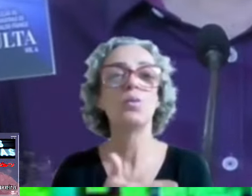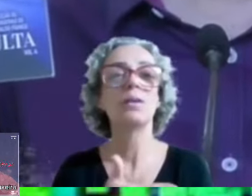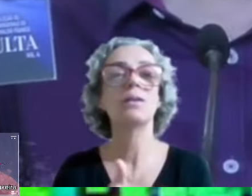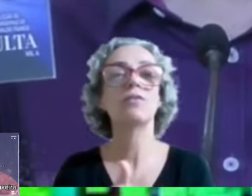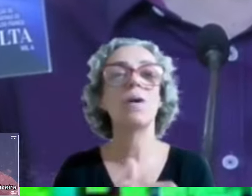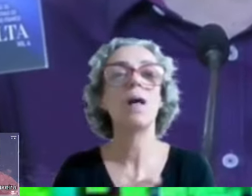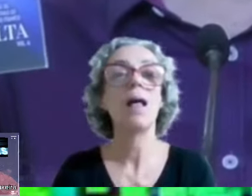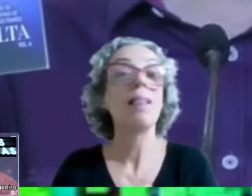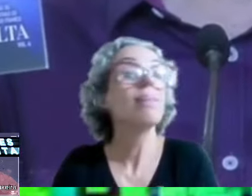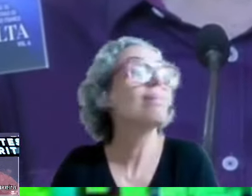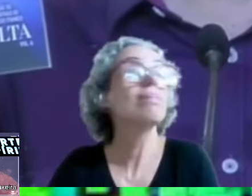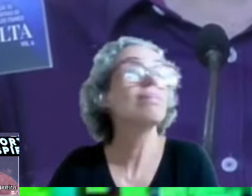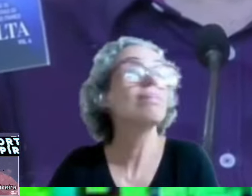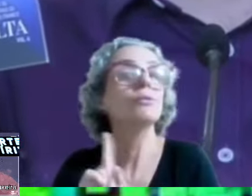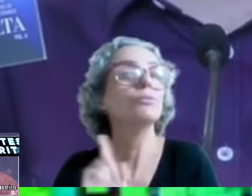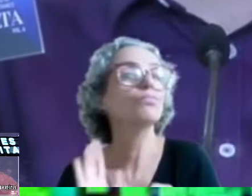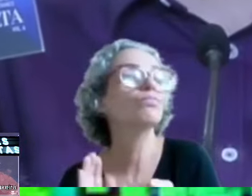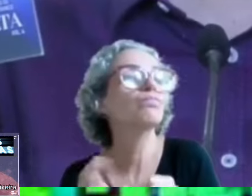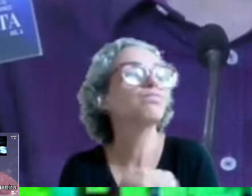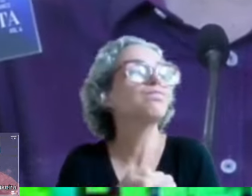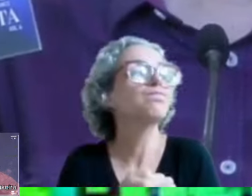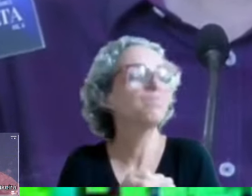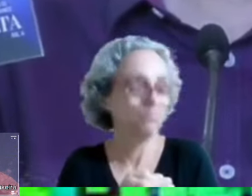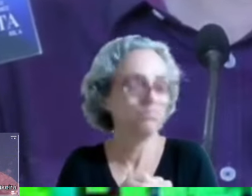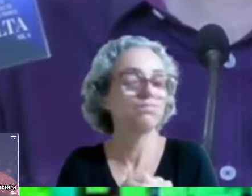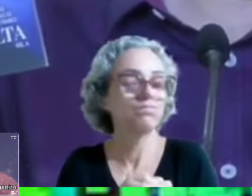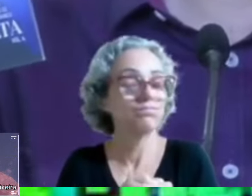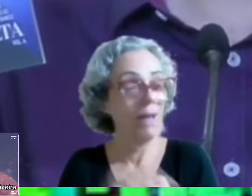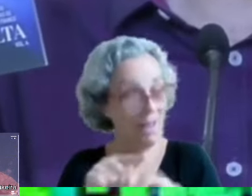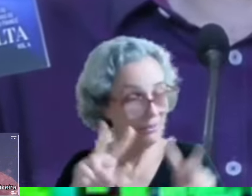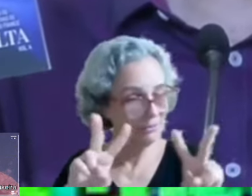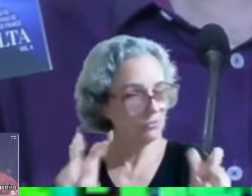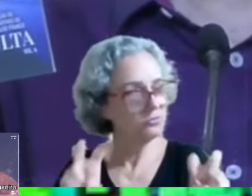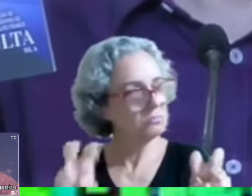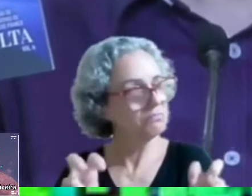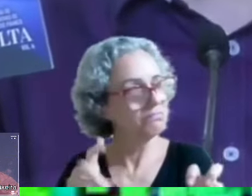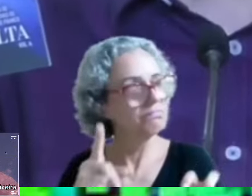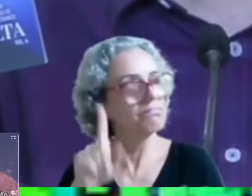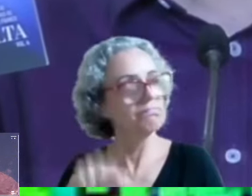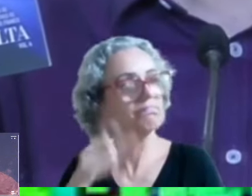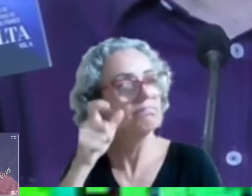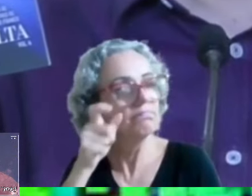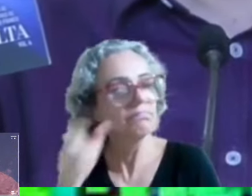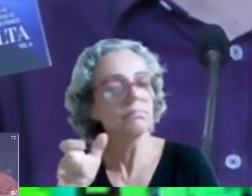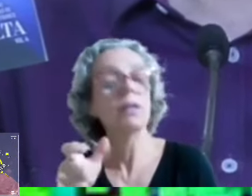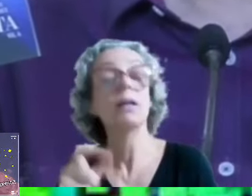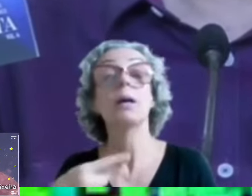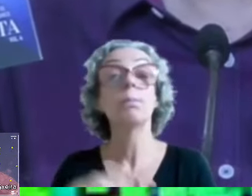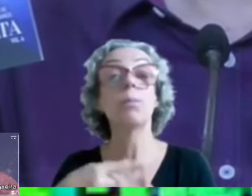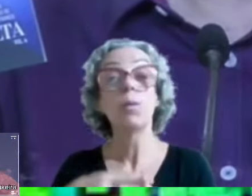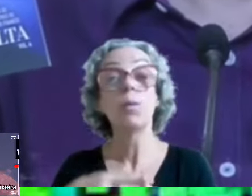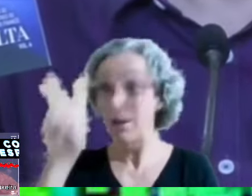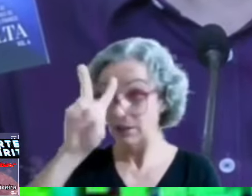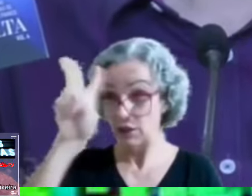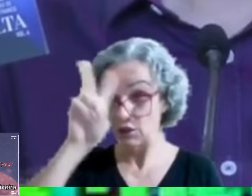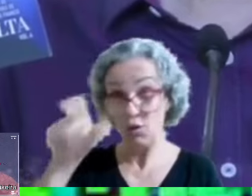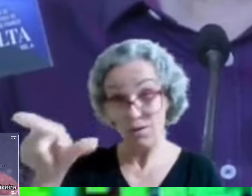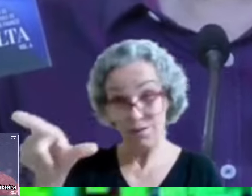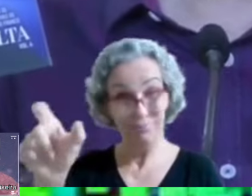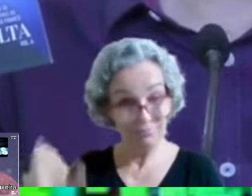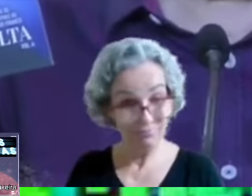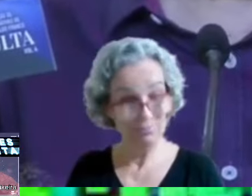É muito interessante o título, porque as histórias que ele escolheu sempre desvelam